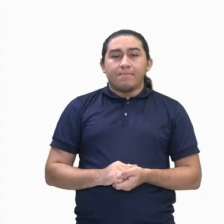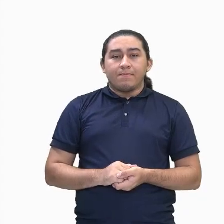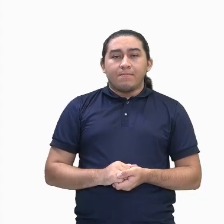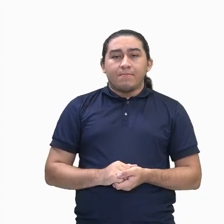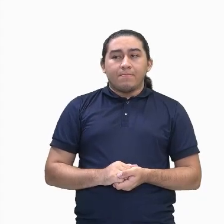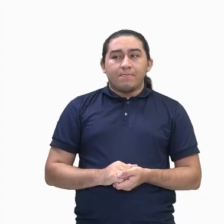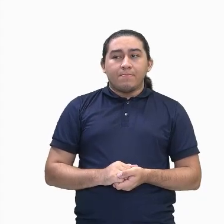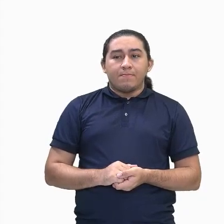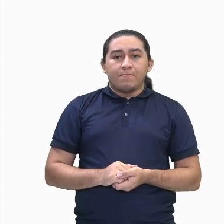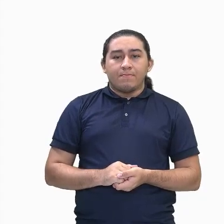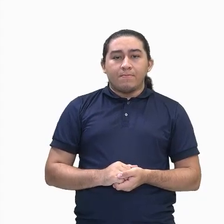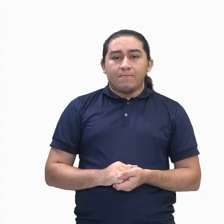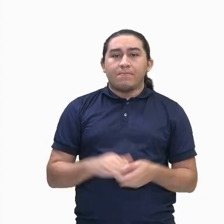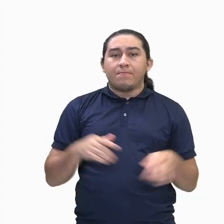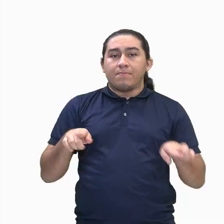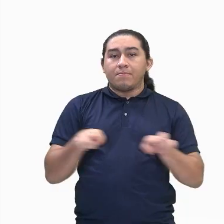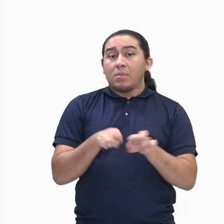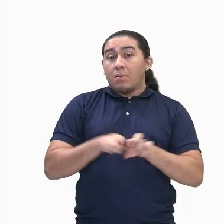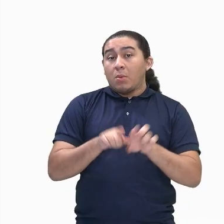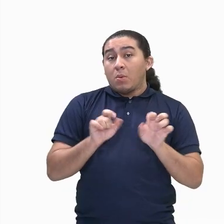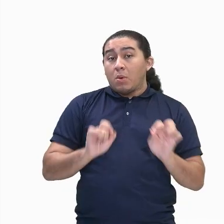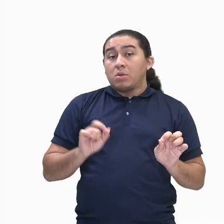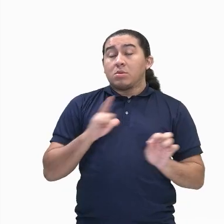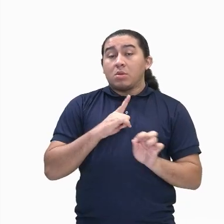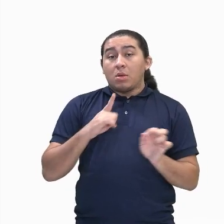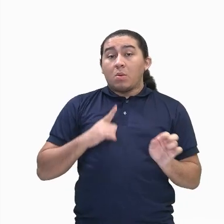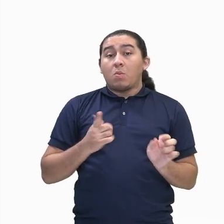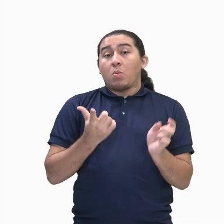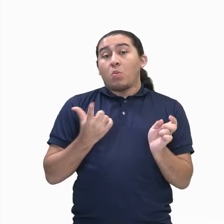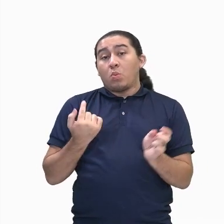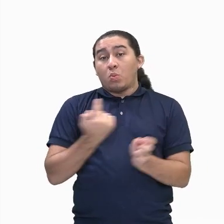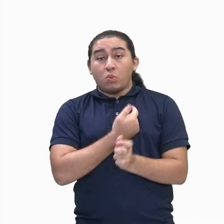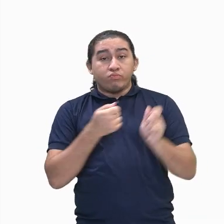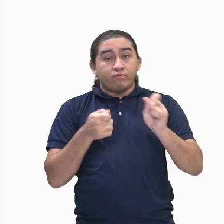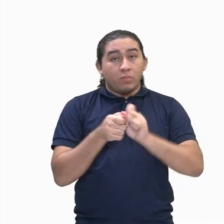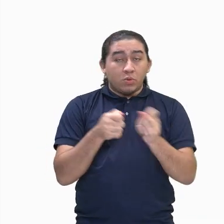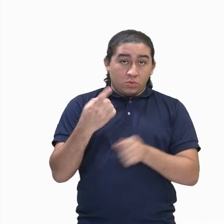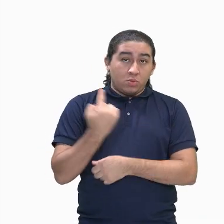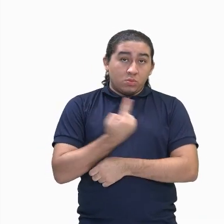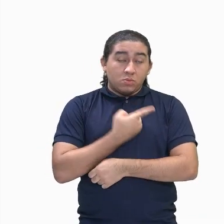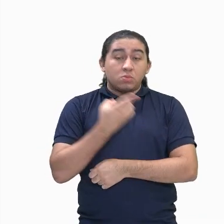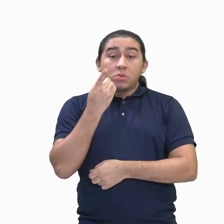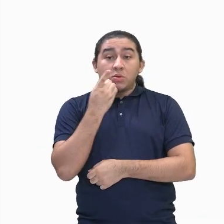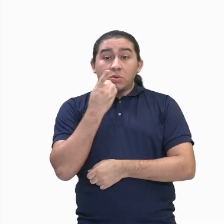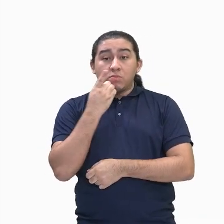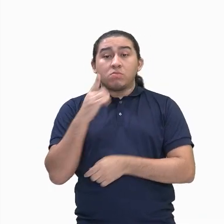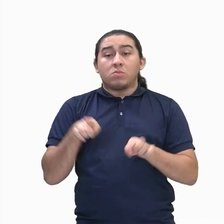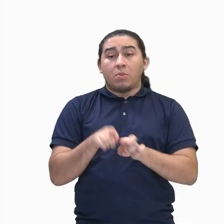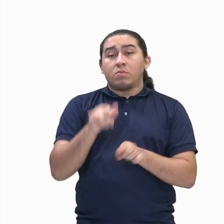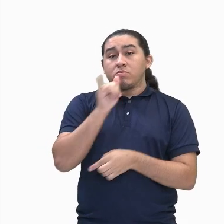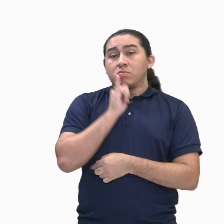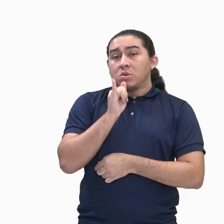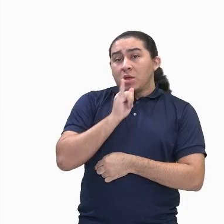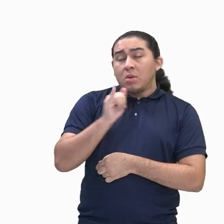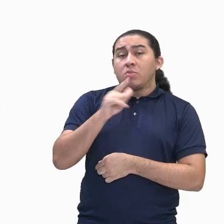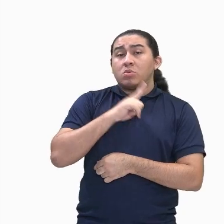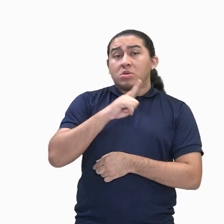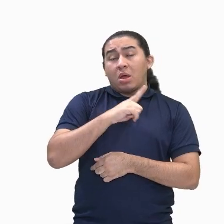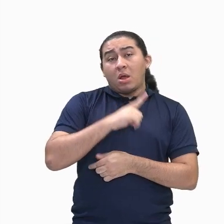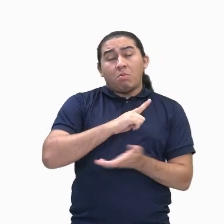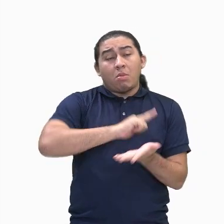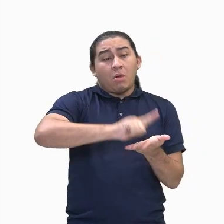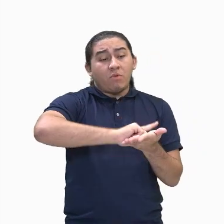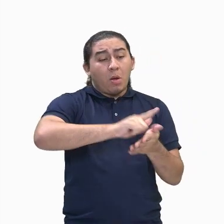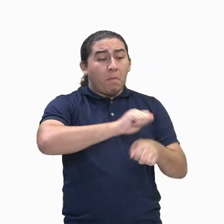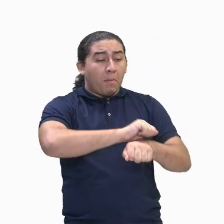Até mesmo nas coisas que fazemos do nosso cotidiano, como por exemplo, lavar uma louça, estar